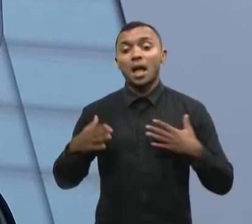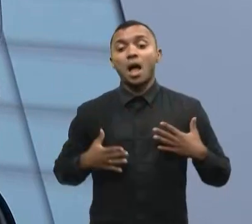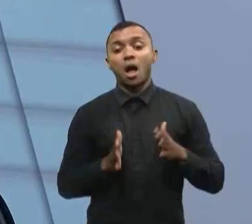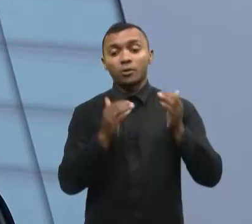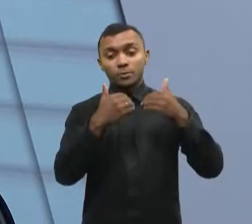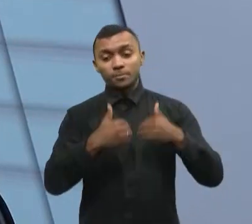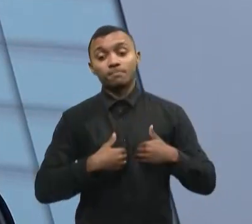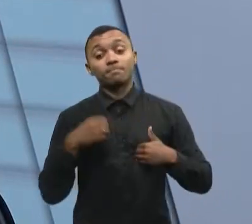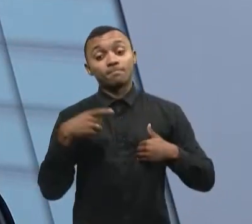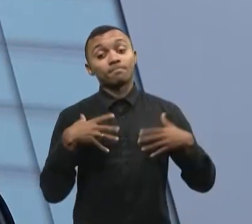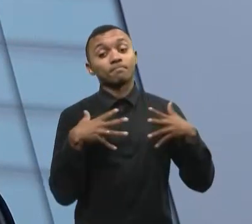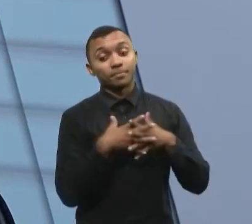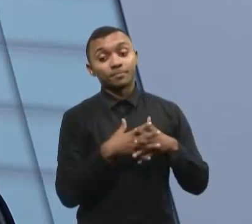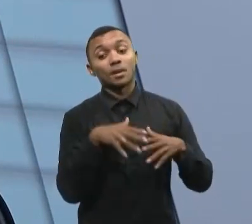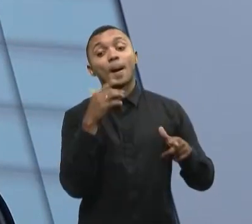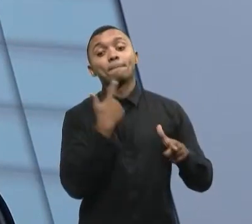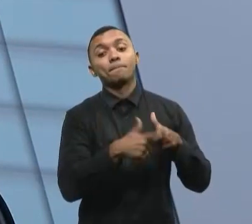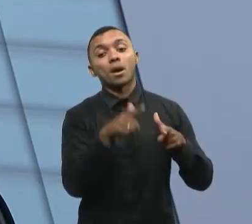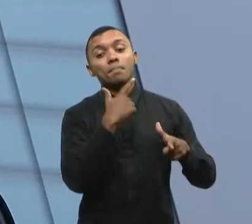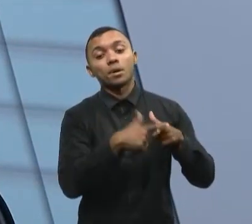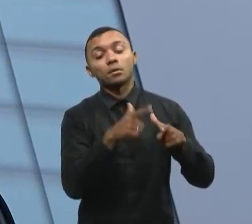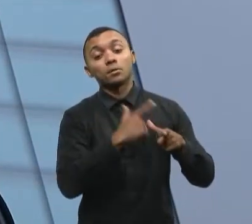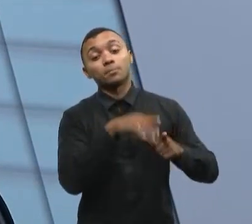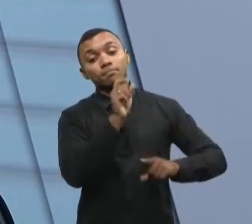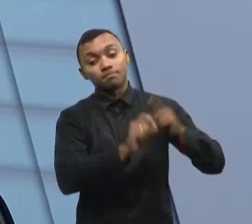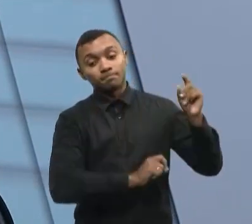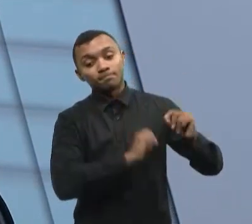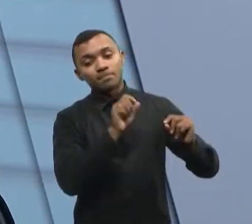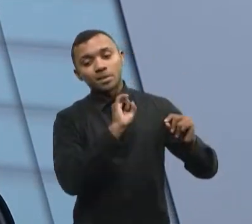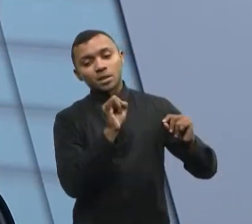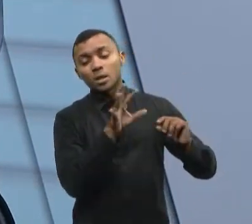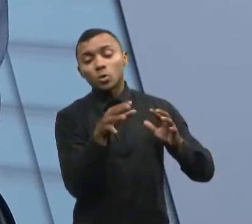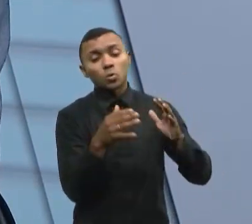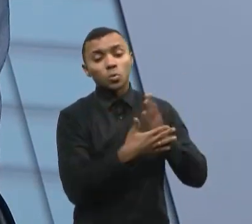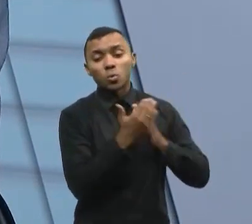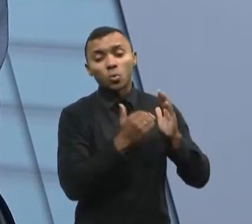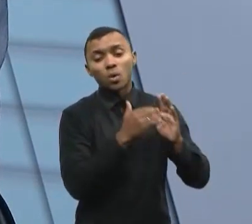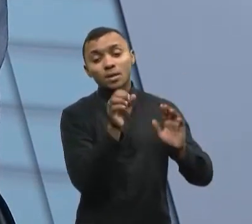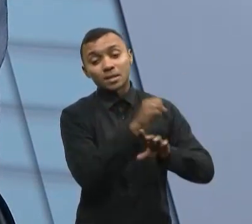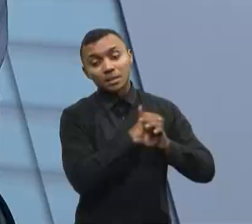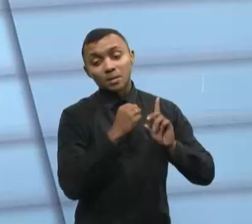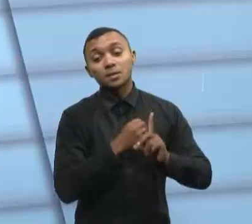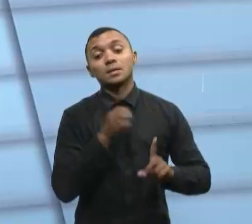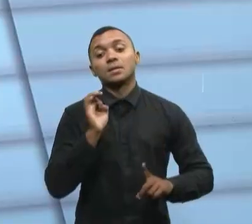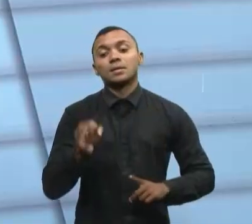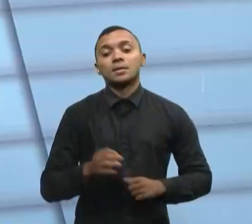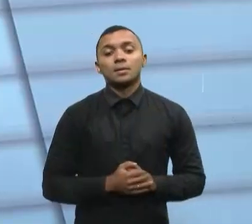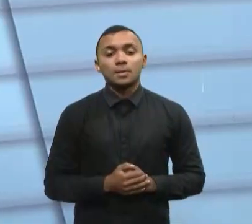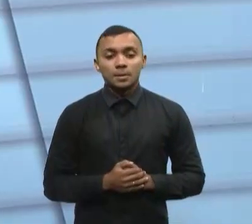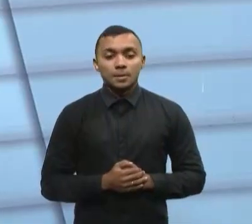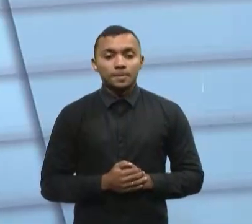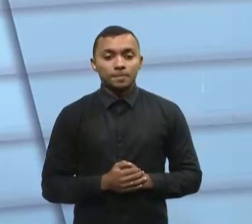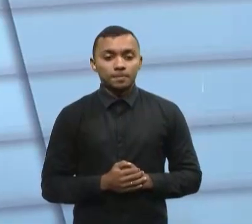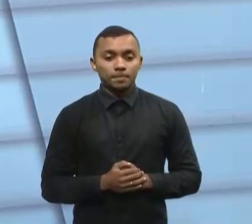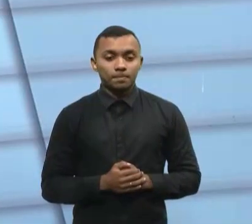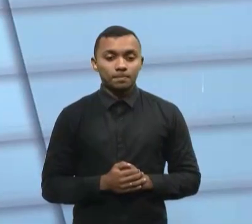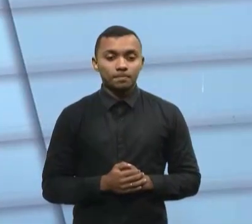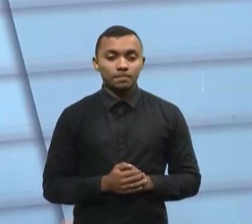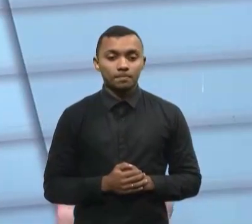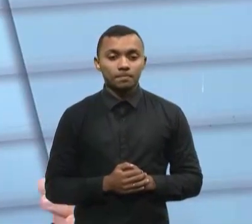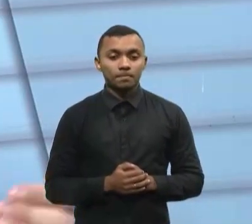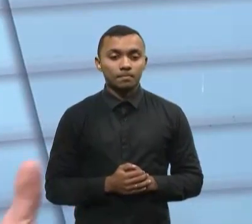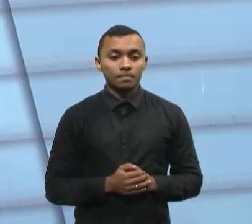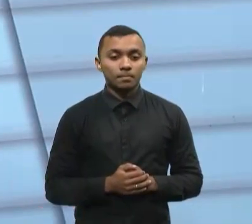problema para as camadas mais populares, né, doutor? Infelizmente. Então, isso é um problema que a gente está vendo,